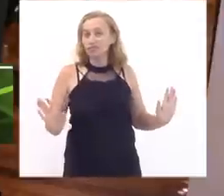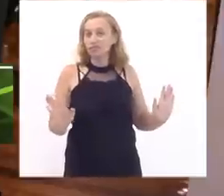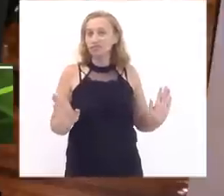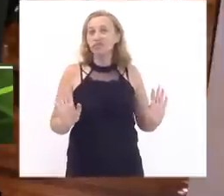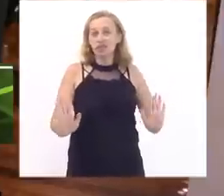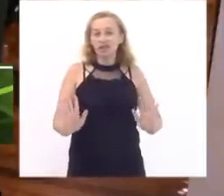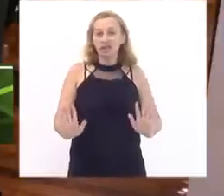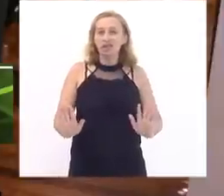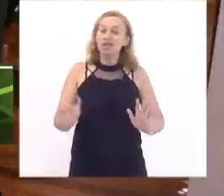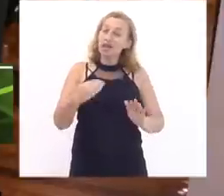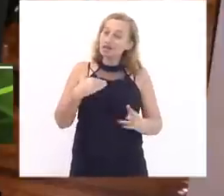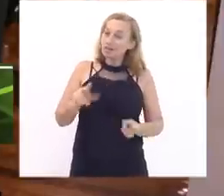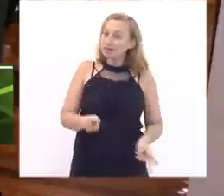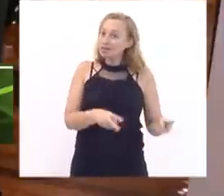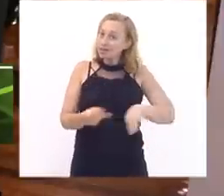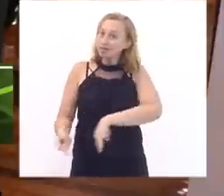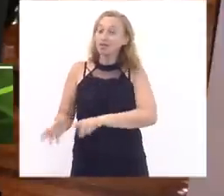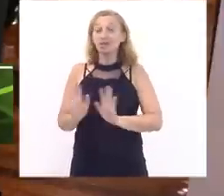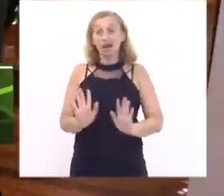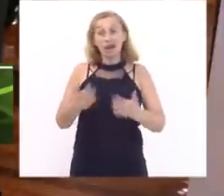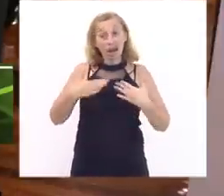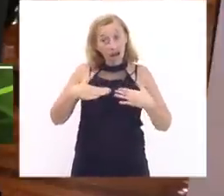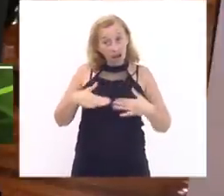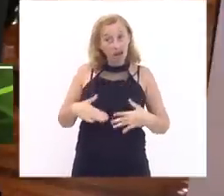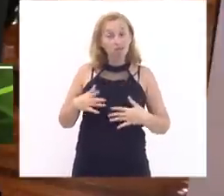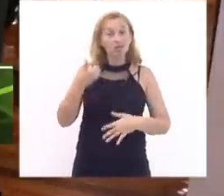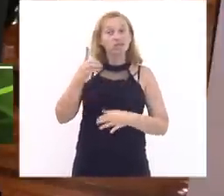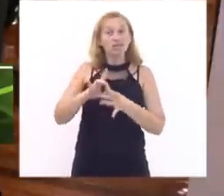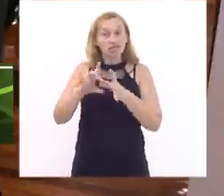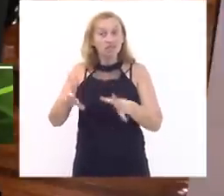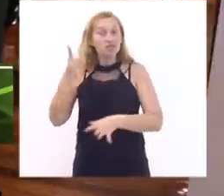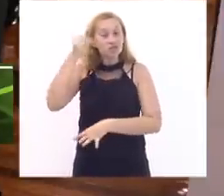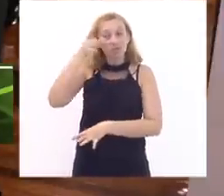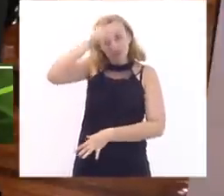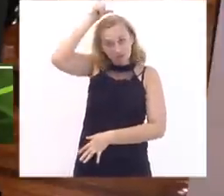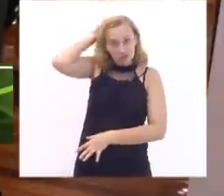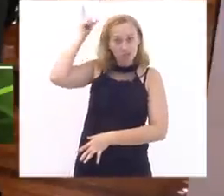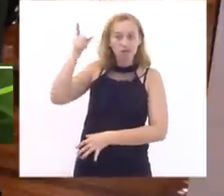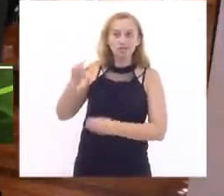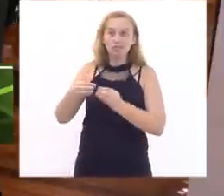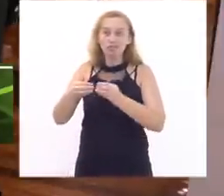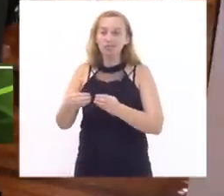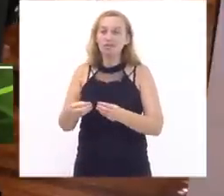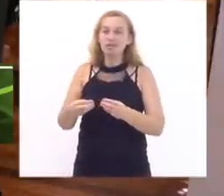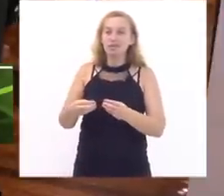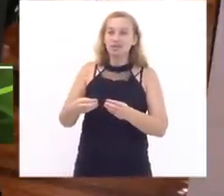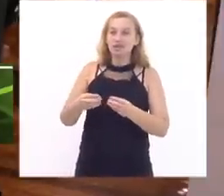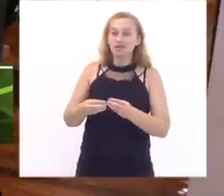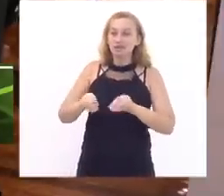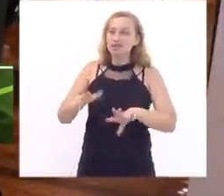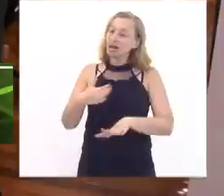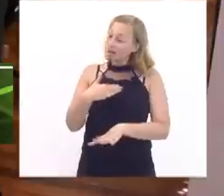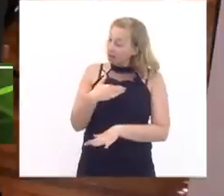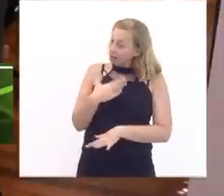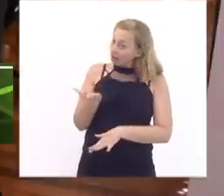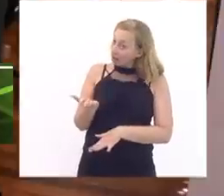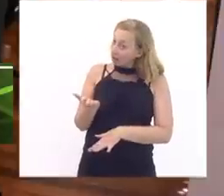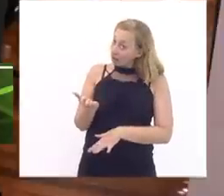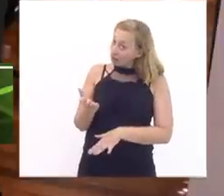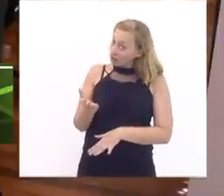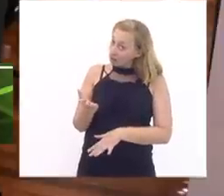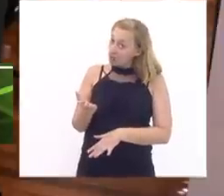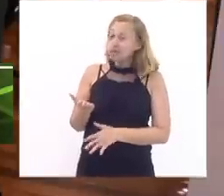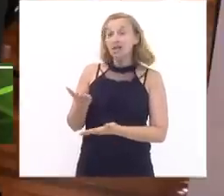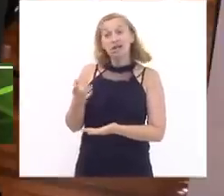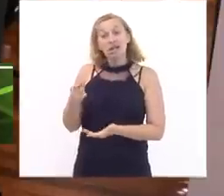estava fazendo encaminhamento, deixa o Luiz Paulo me derrotar, pô. Só, o Luiz Paulo disse só eu, que ele sempre sai derrotado, deixa ele vencer aqui, ele